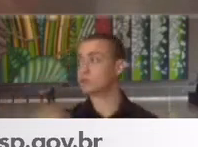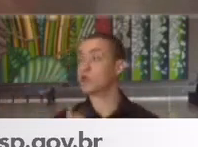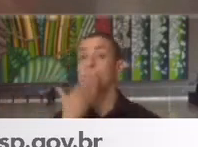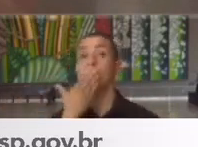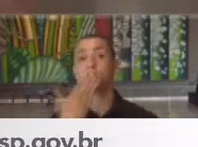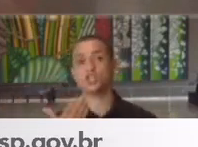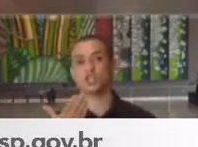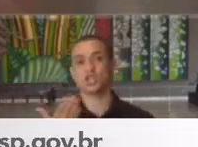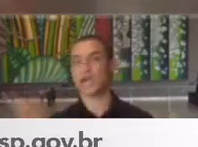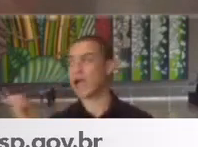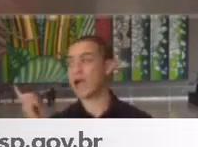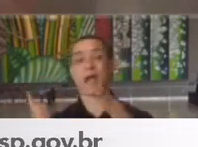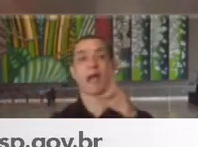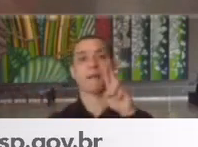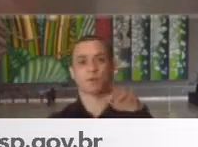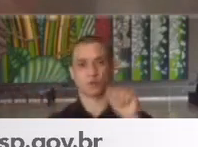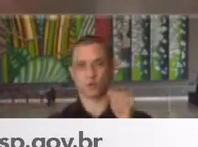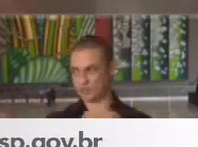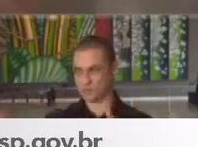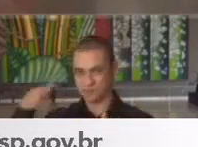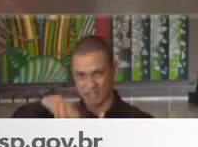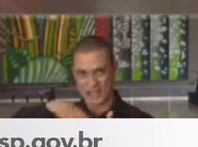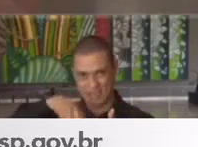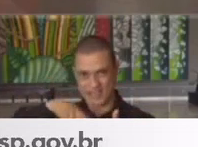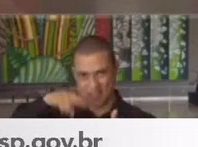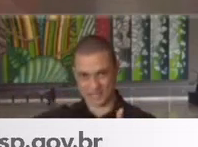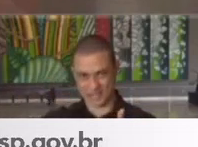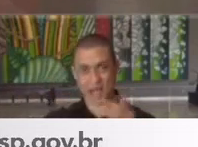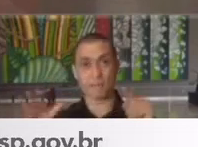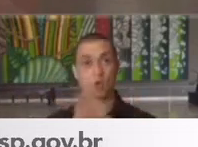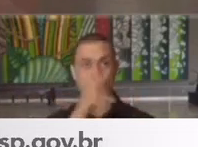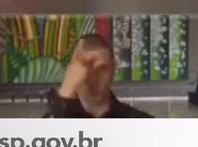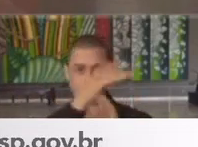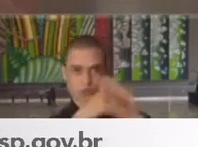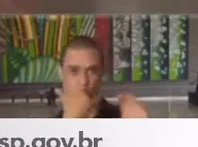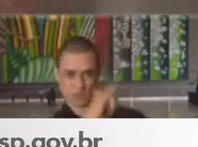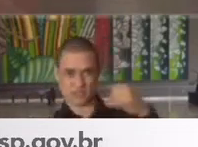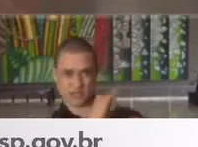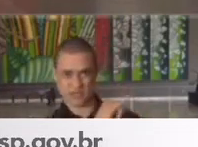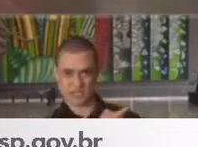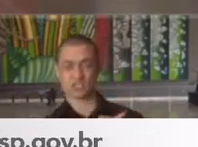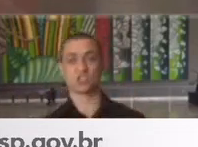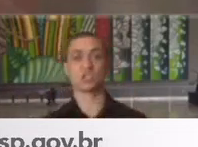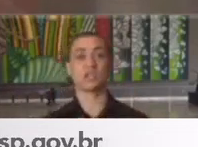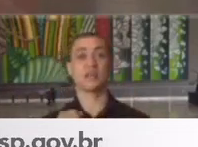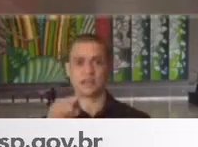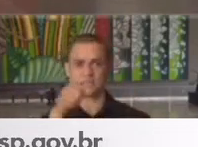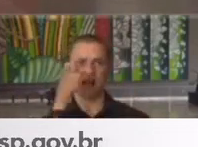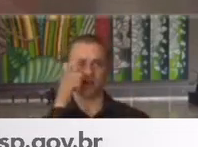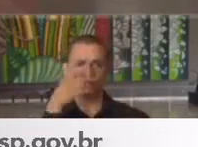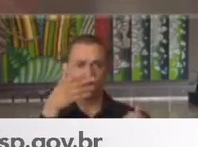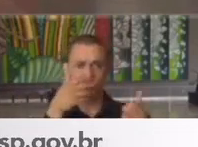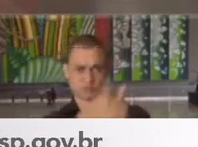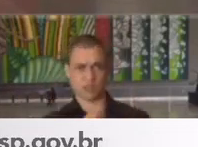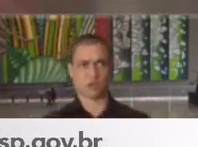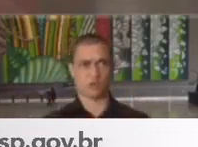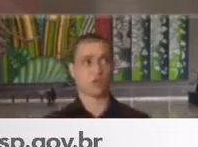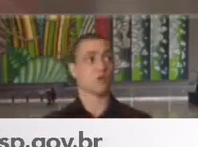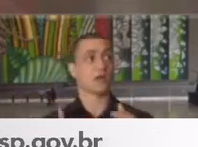Bruna Fazano que leia a pergunta da jornalista Silvia Morim do Globo, que está nos acompanhando certamente ao vivo. Quero esclarecer que a